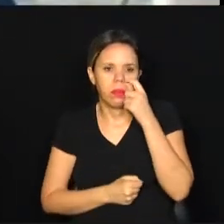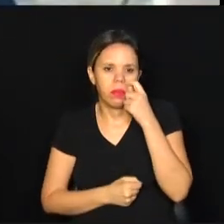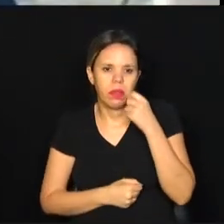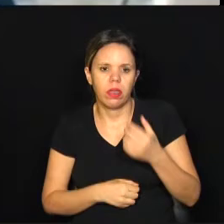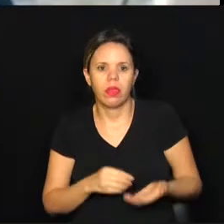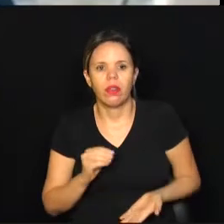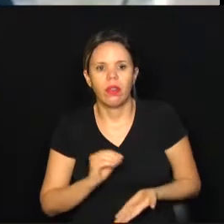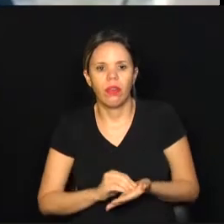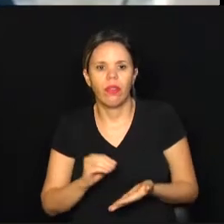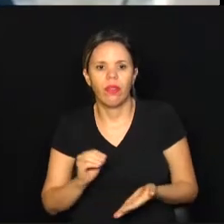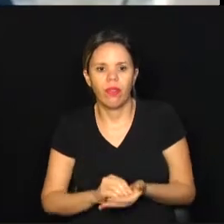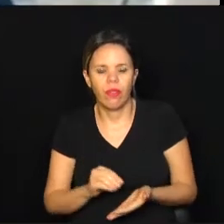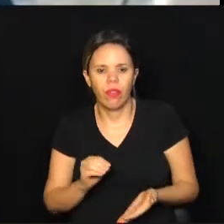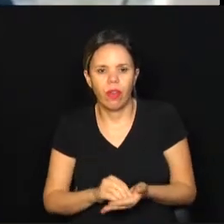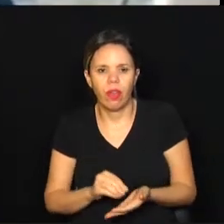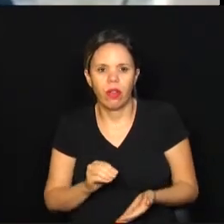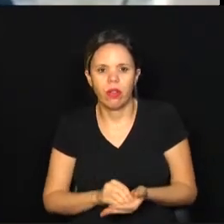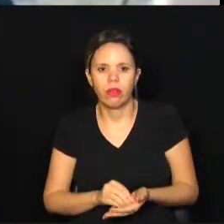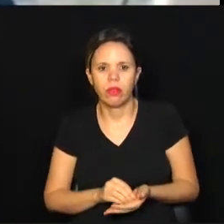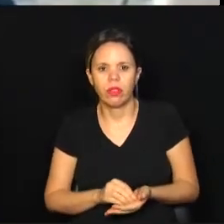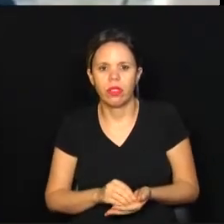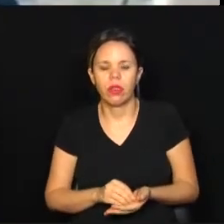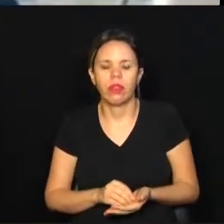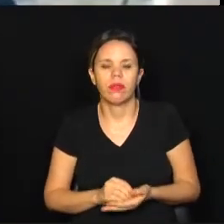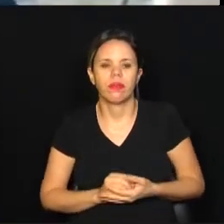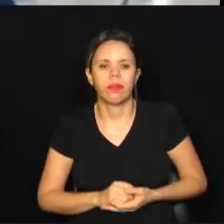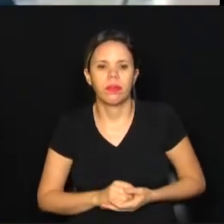falta ventilação